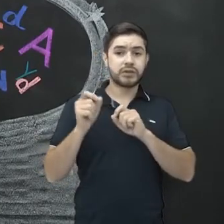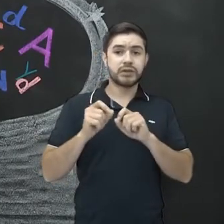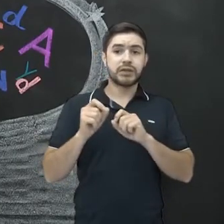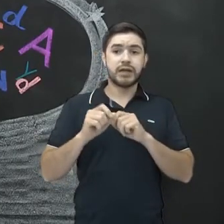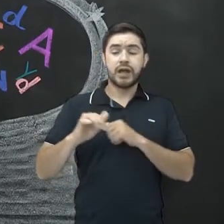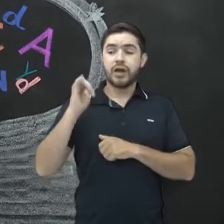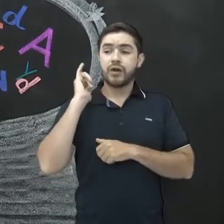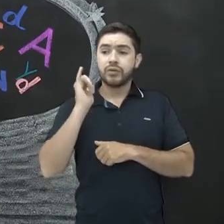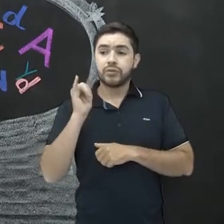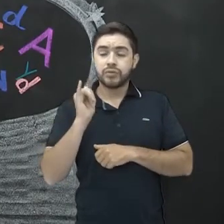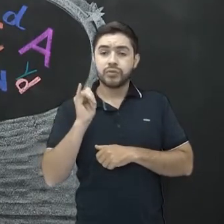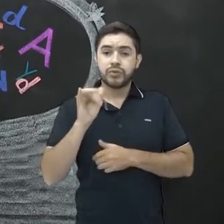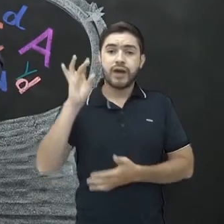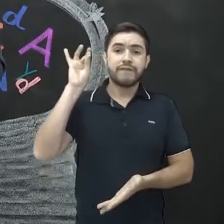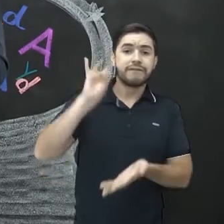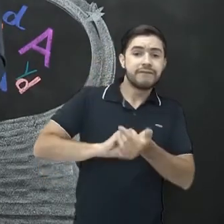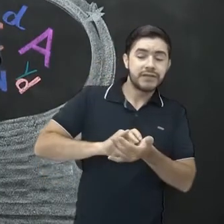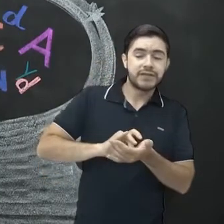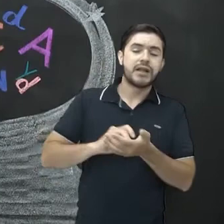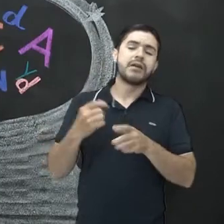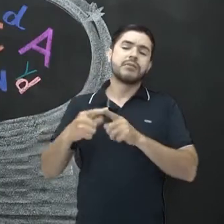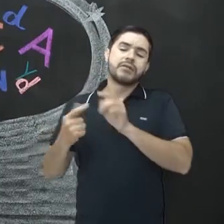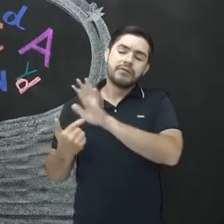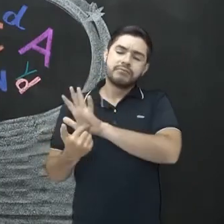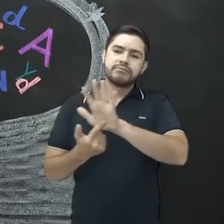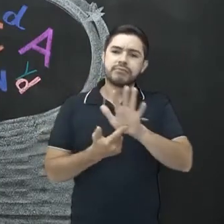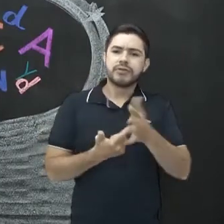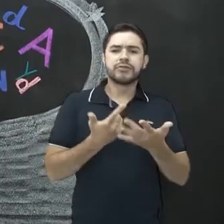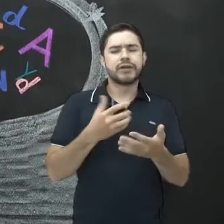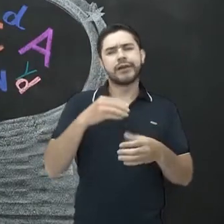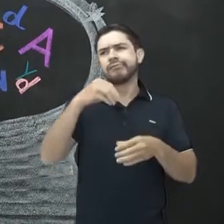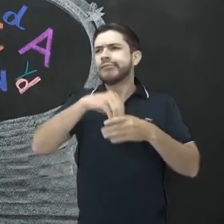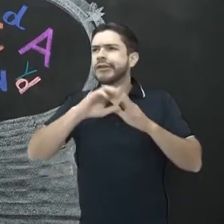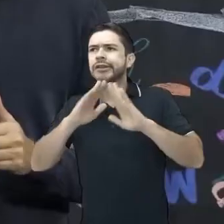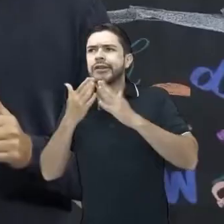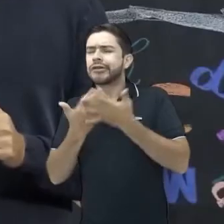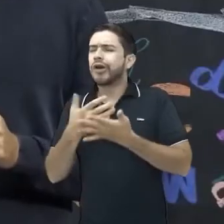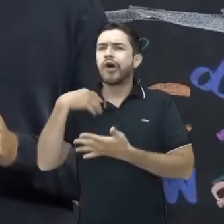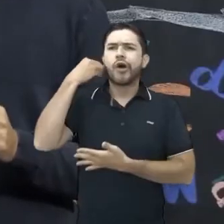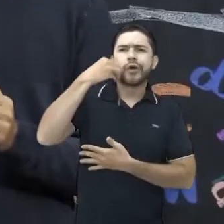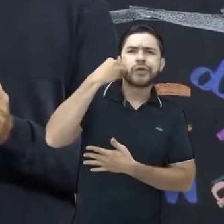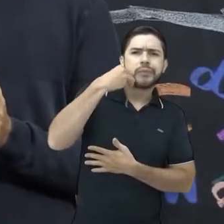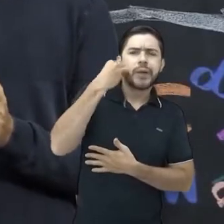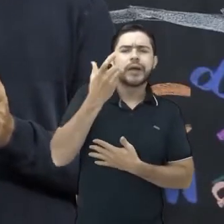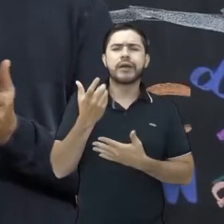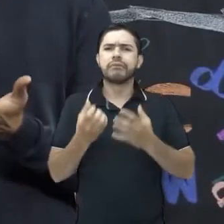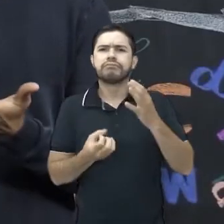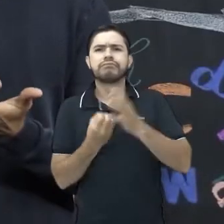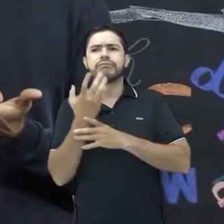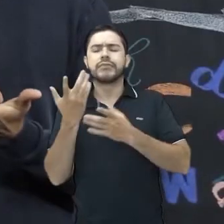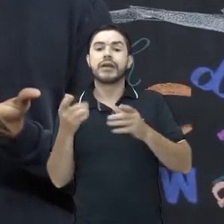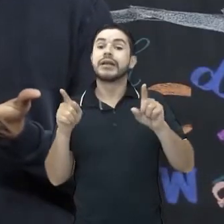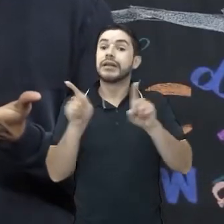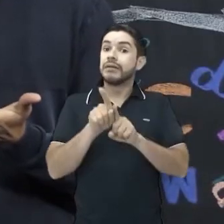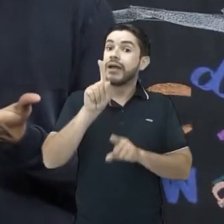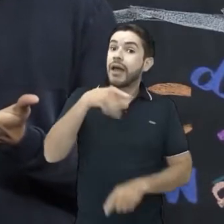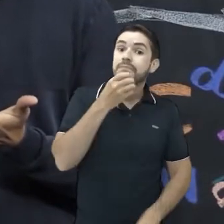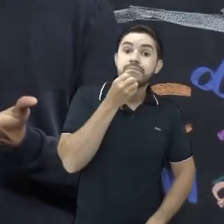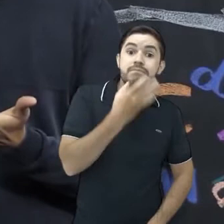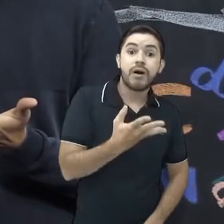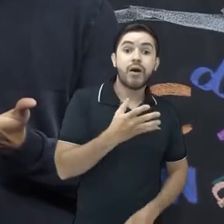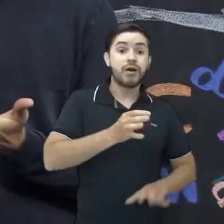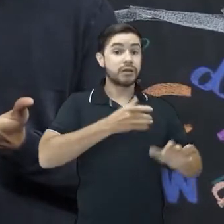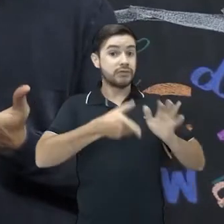tiver que relatar algo que você vivenciou na sua escola, uma experiência que você fez. E é bom que você planeje